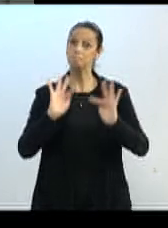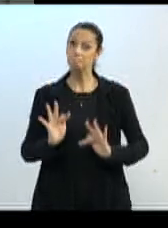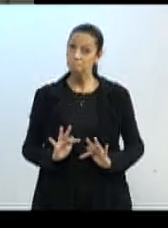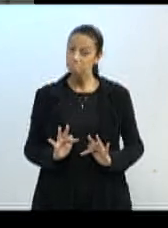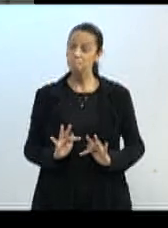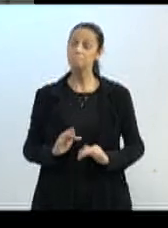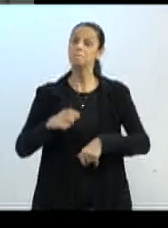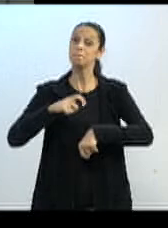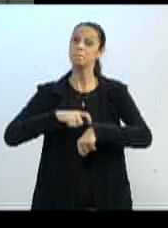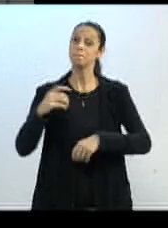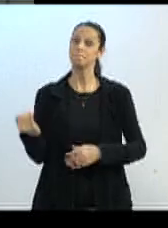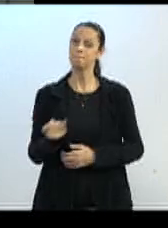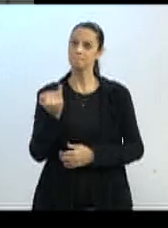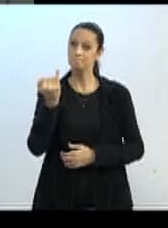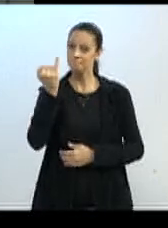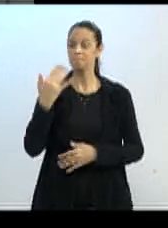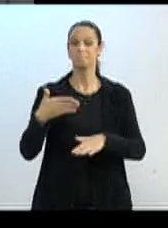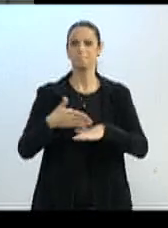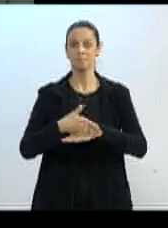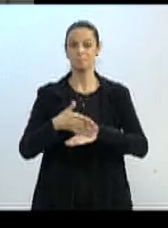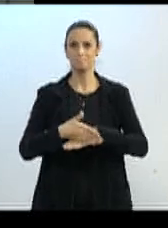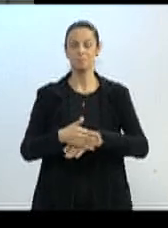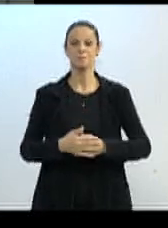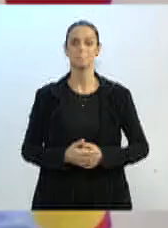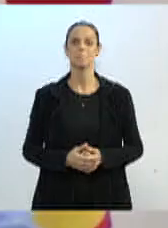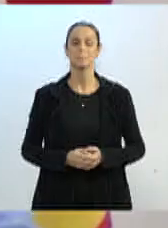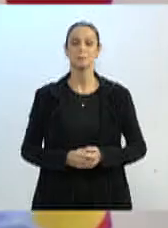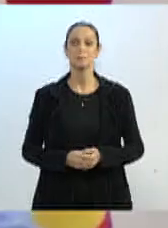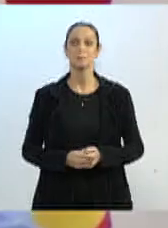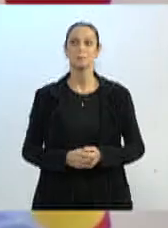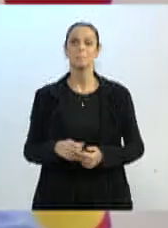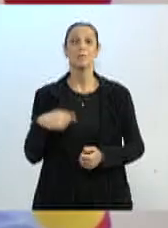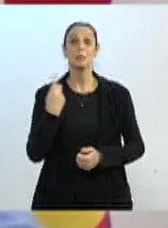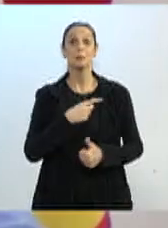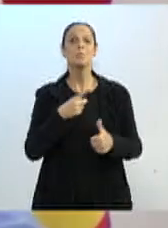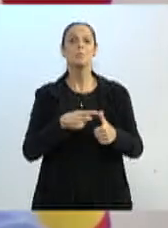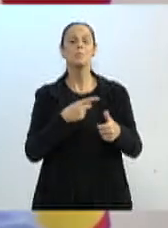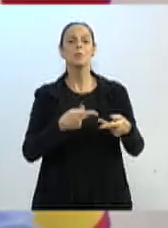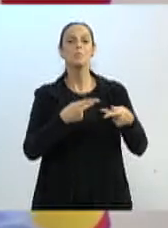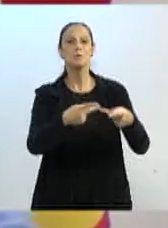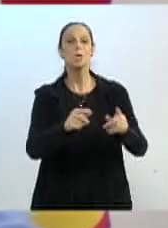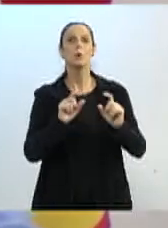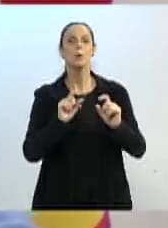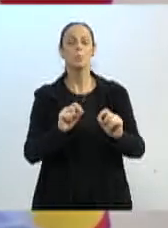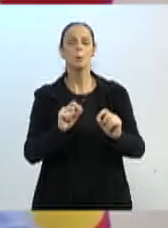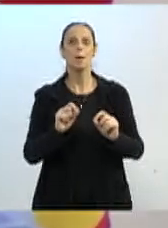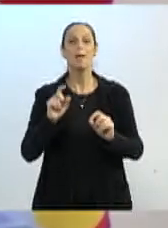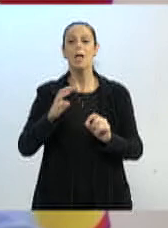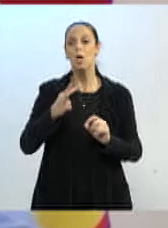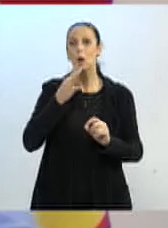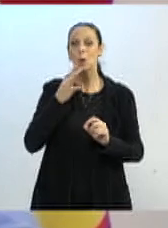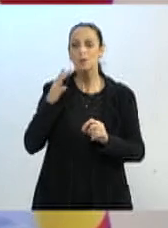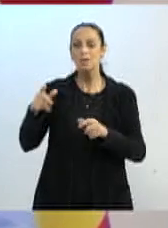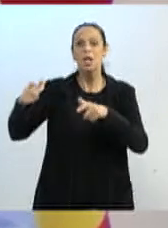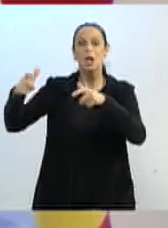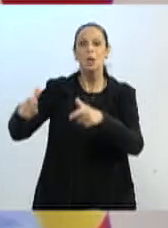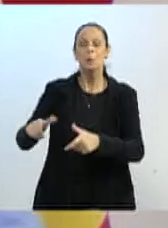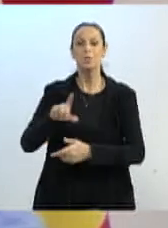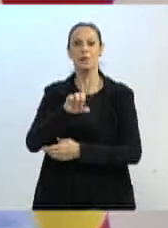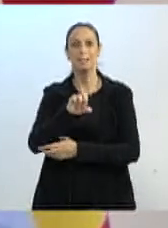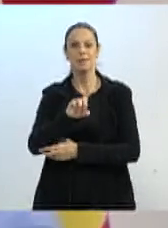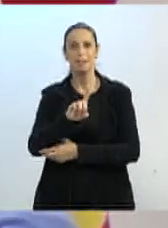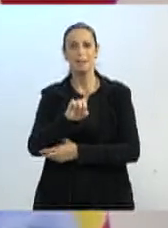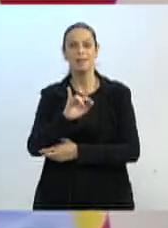importante é onde a nossa primeira visita será é conhecer os like eu não tenho conhecimento